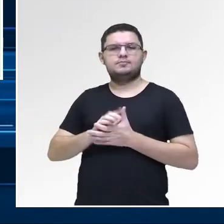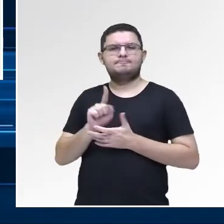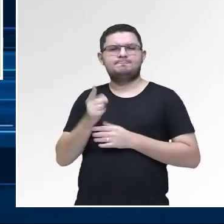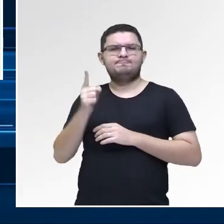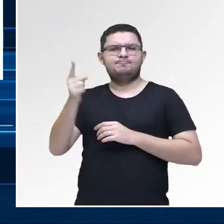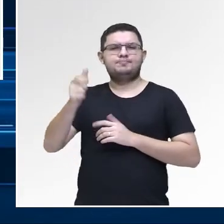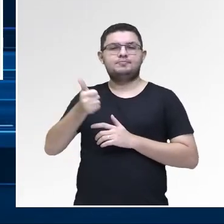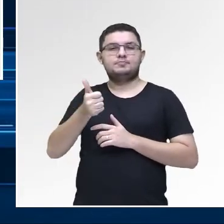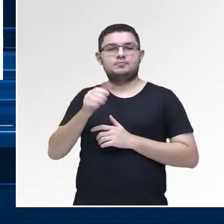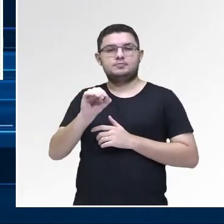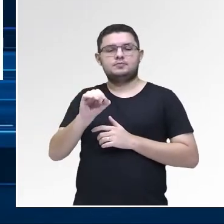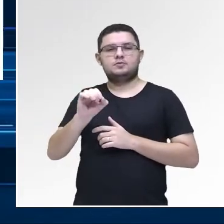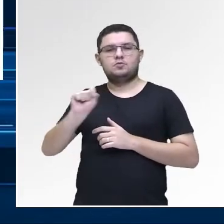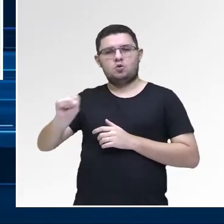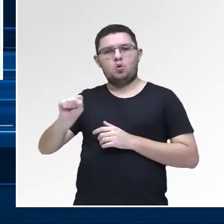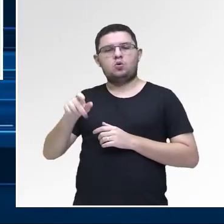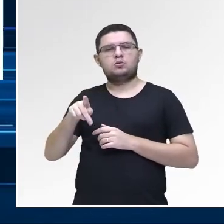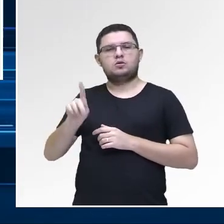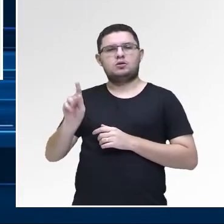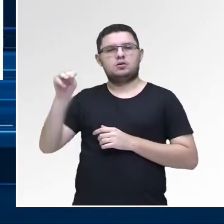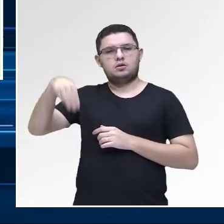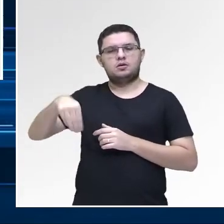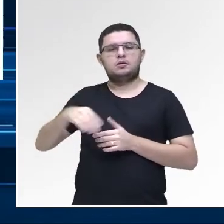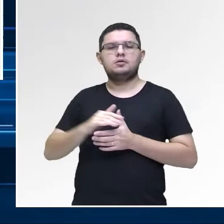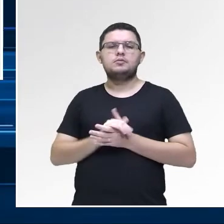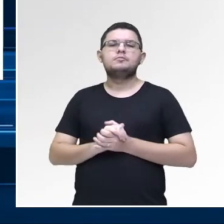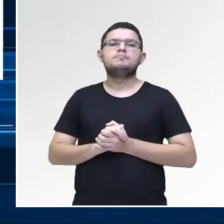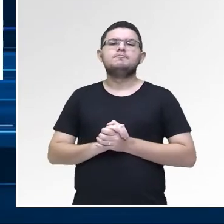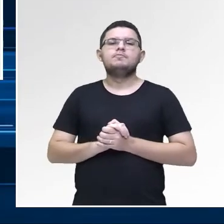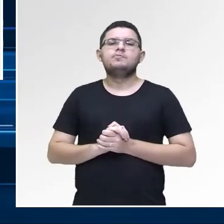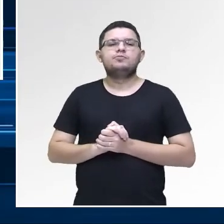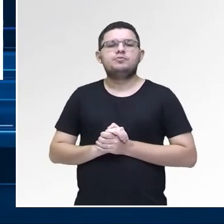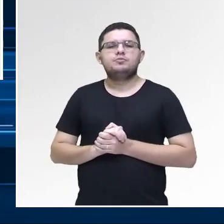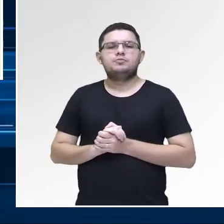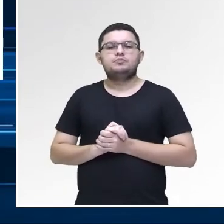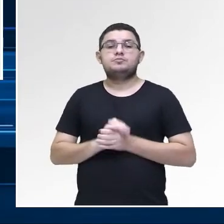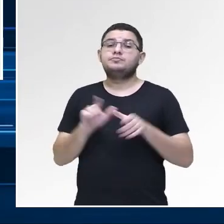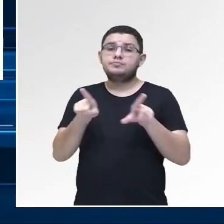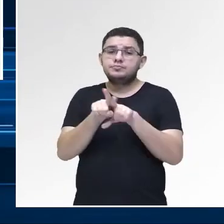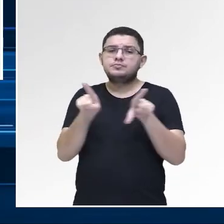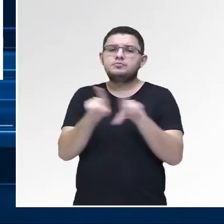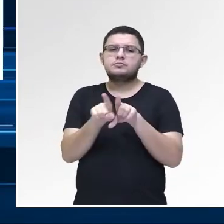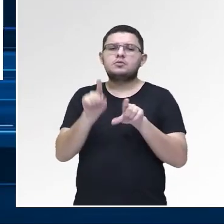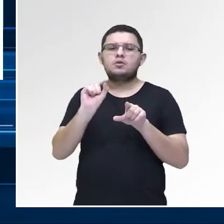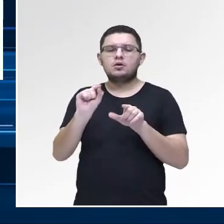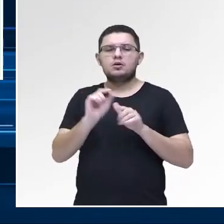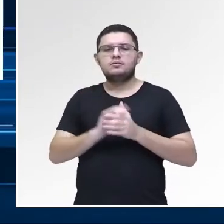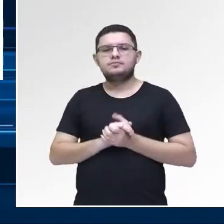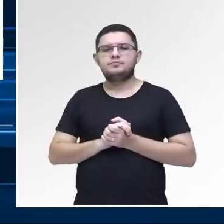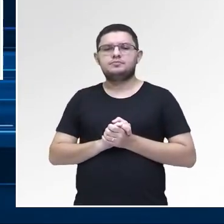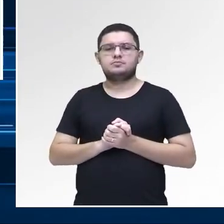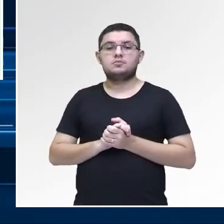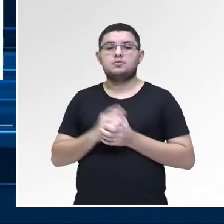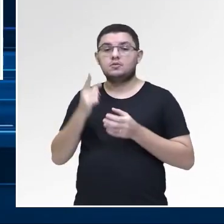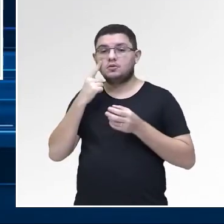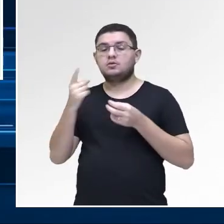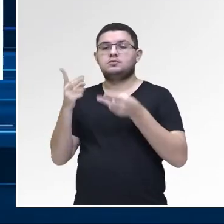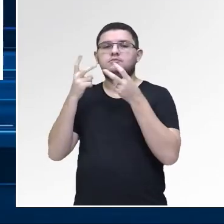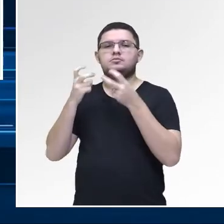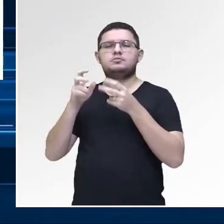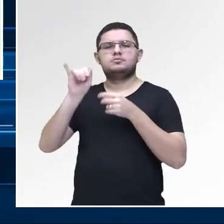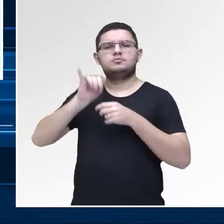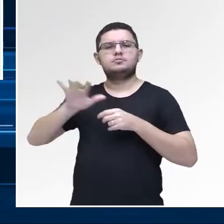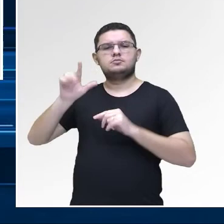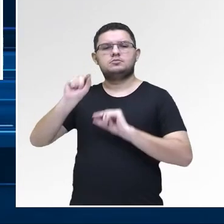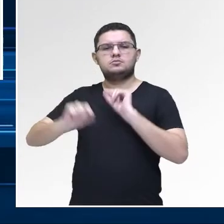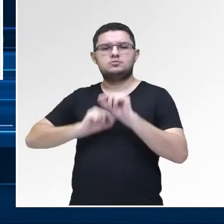ali, aqui de Manaus, ok? Seguindo a imagem de satélite, nós